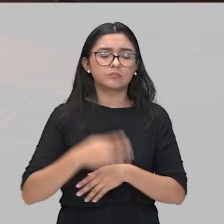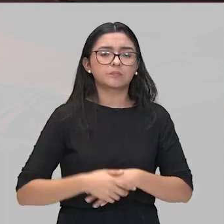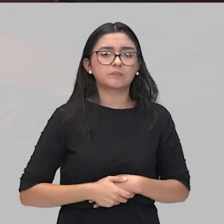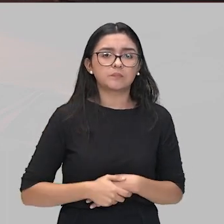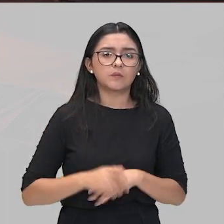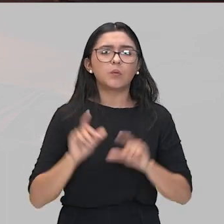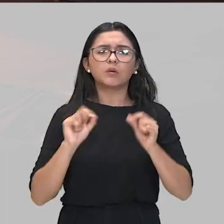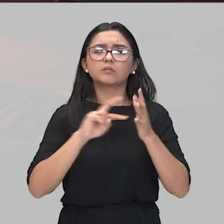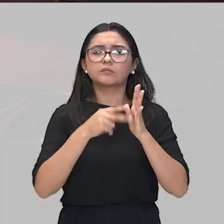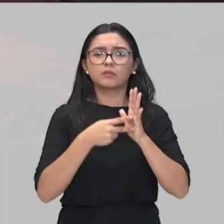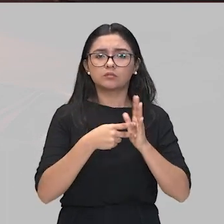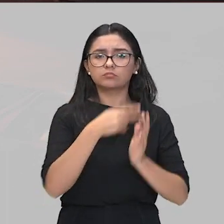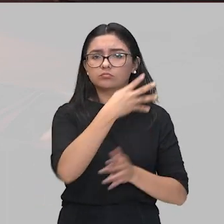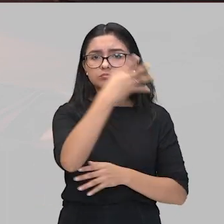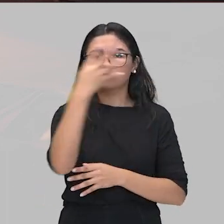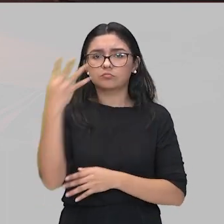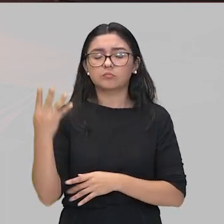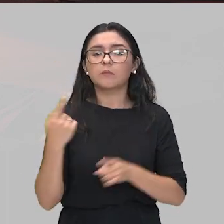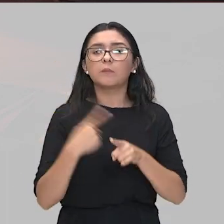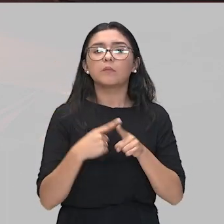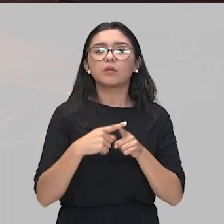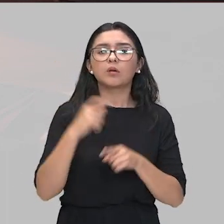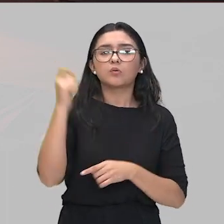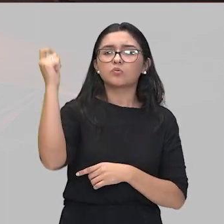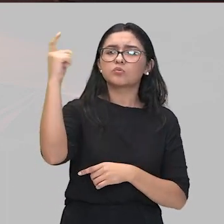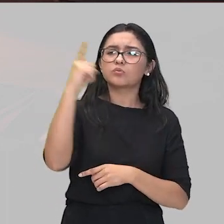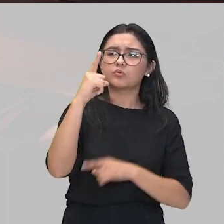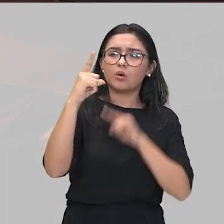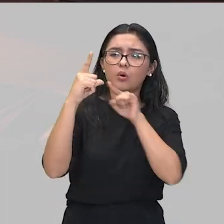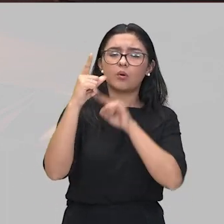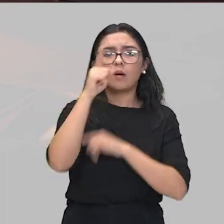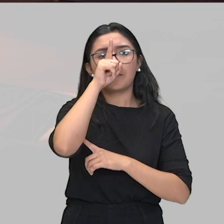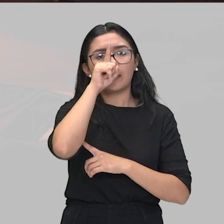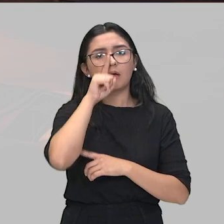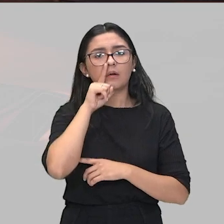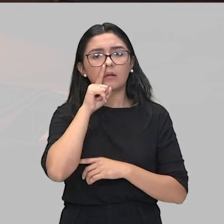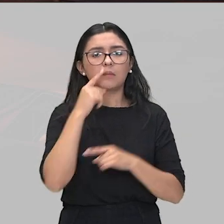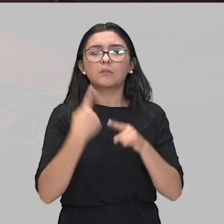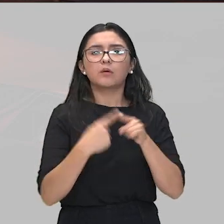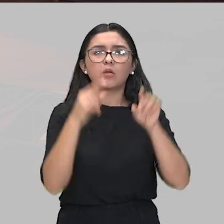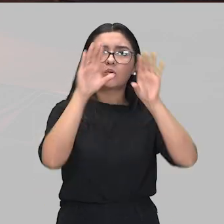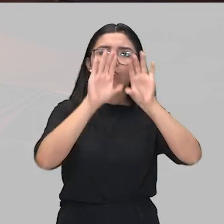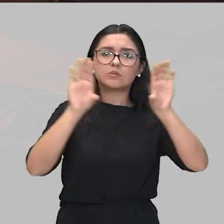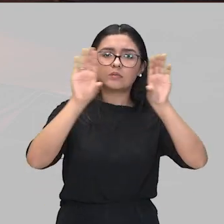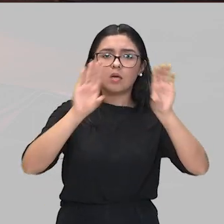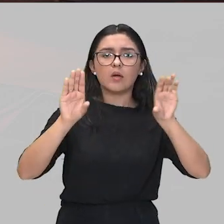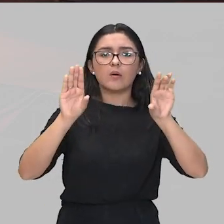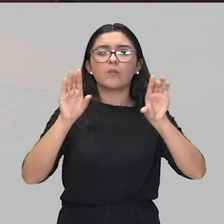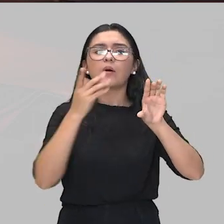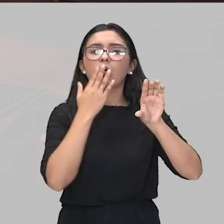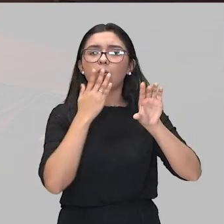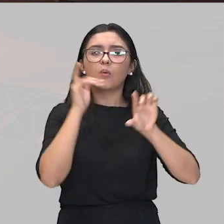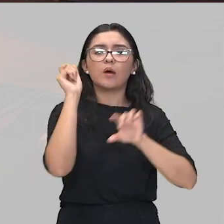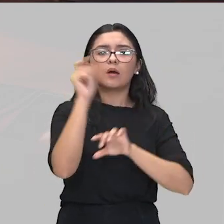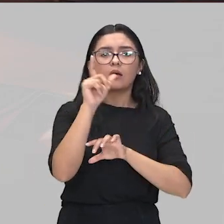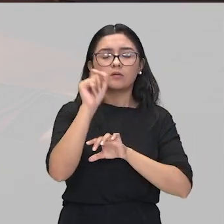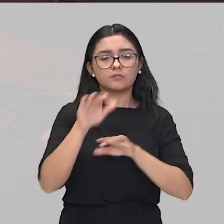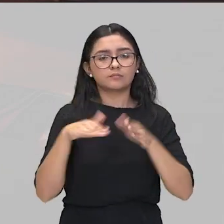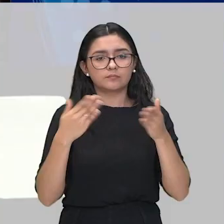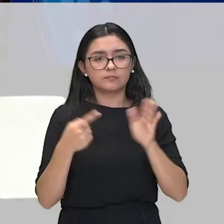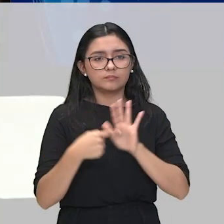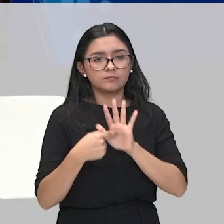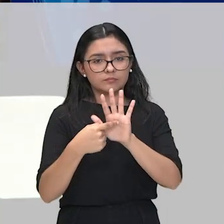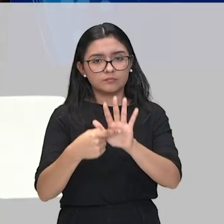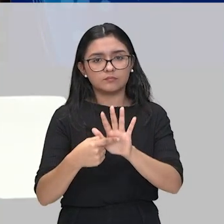que é o arco-íris? Por que o nosso sol é amarelo? Por que o nosso céu é azul? Para isso, eu trouxe mais um experimento para